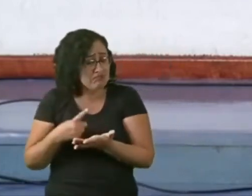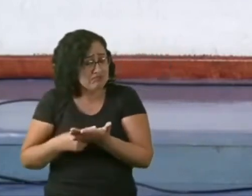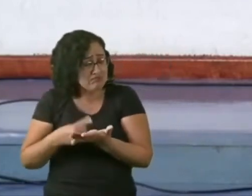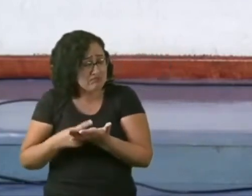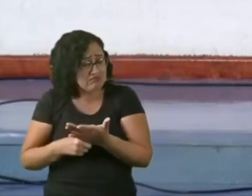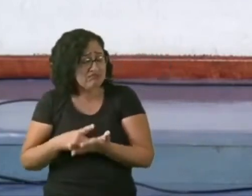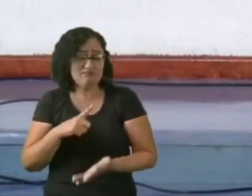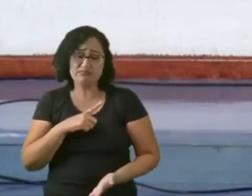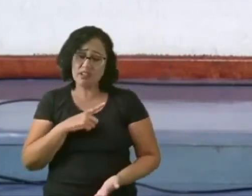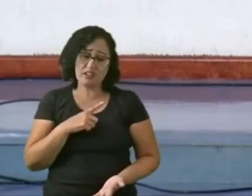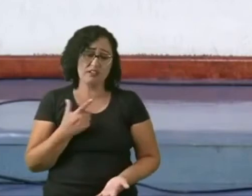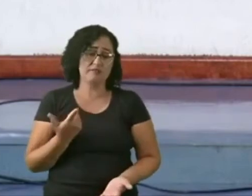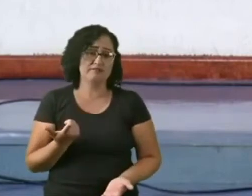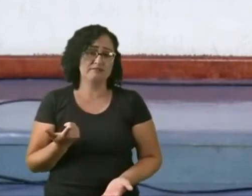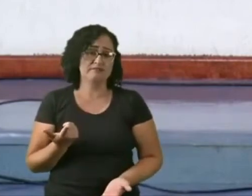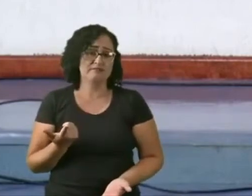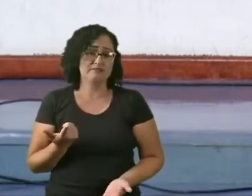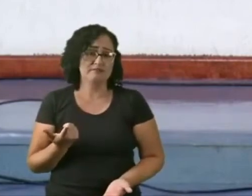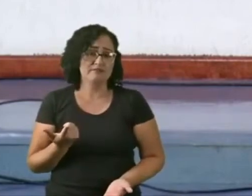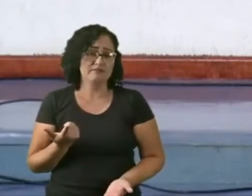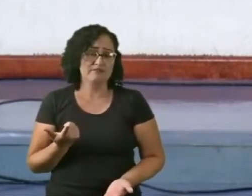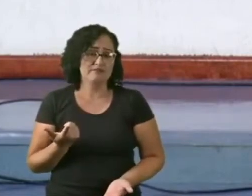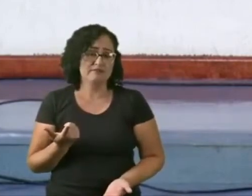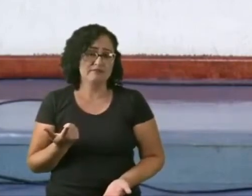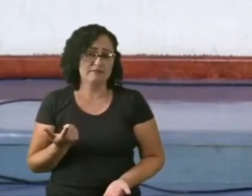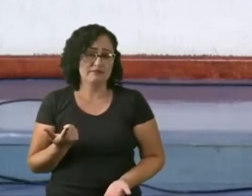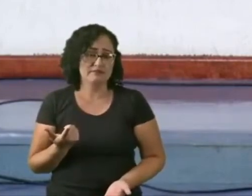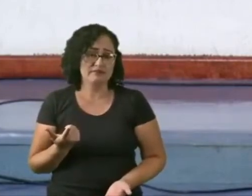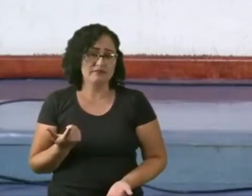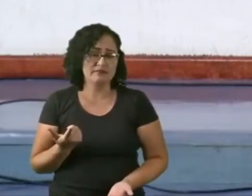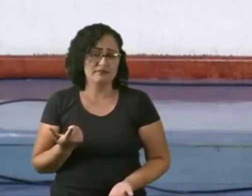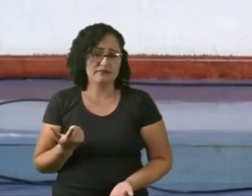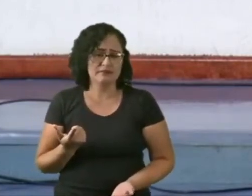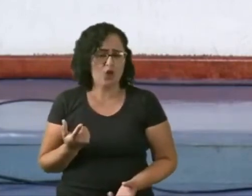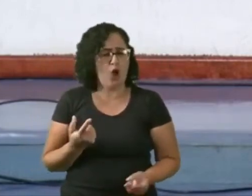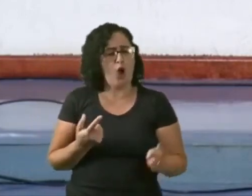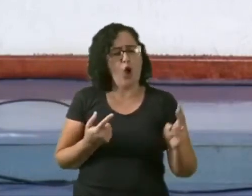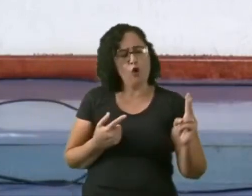Os discípulos, eles acreditavam que Jesus era apenas um profeta.